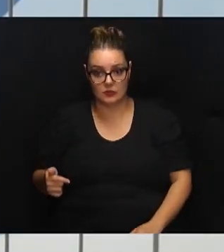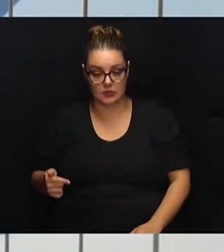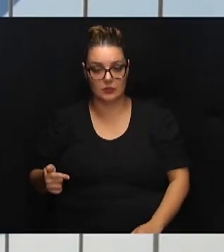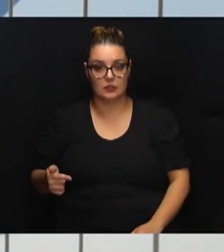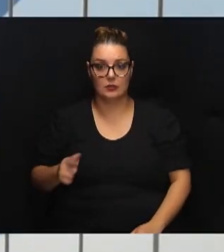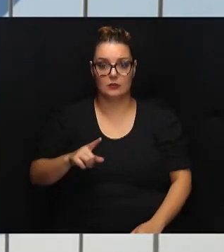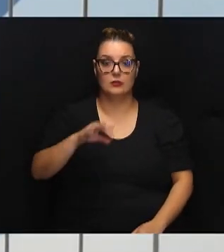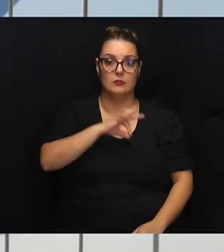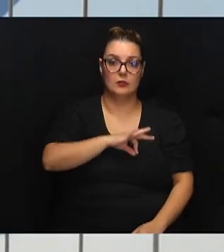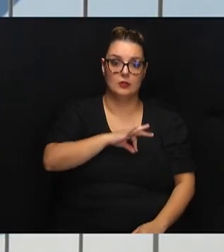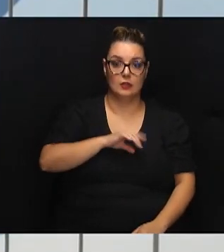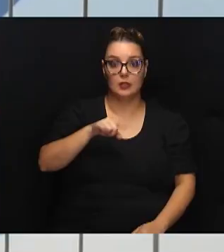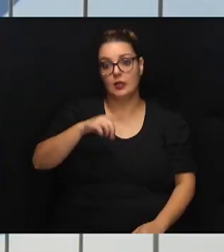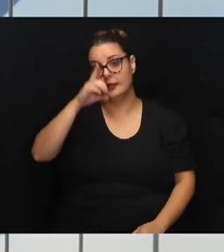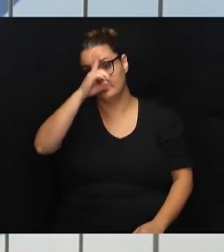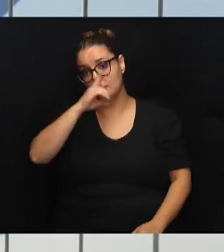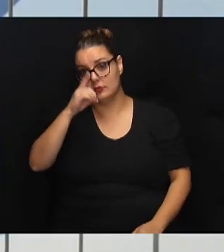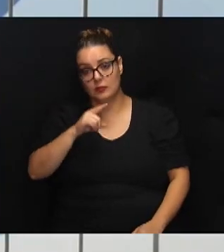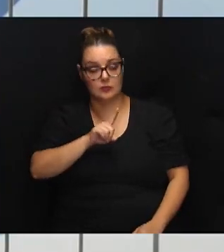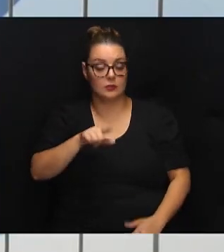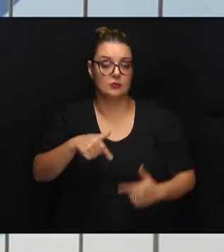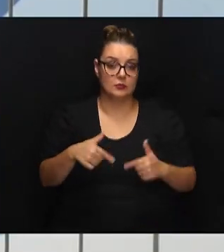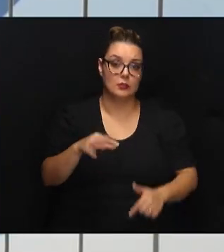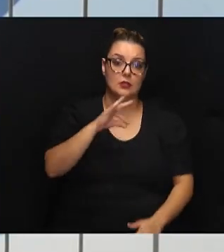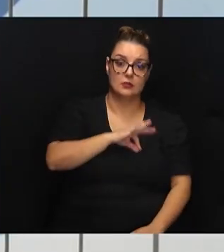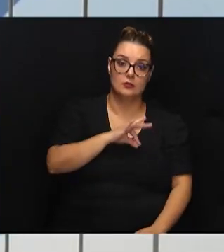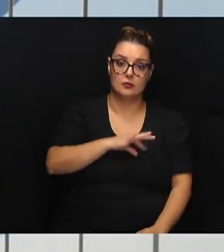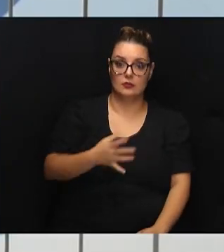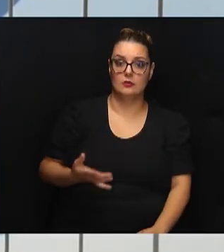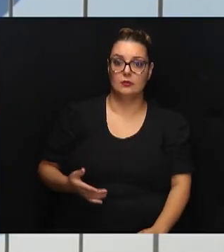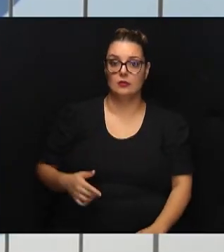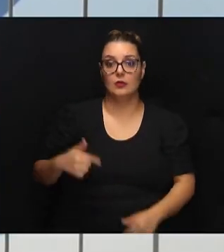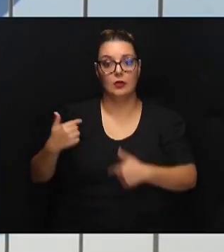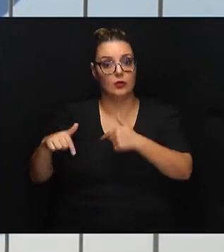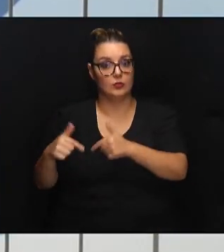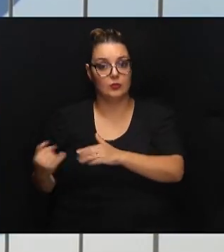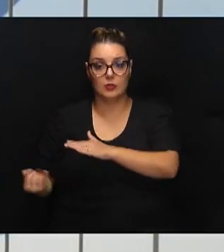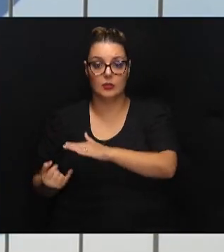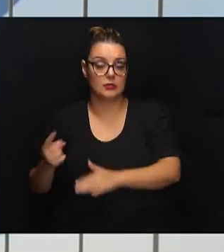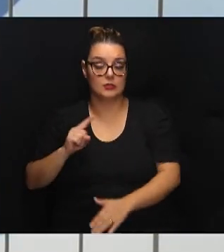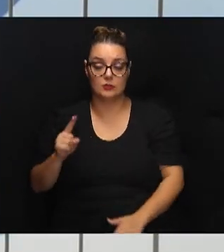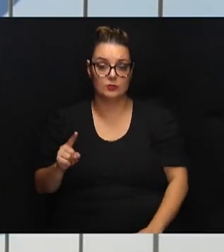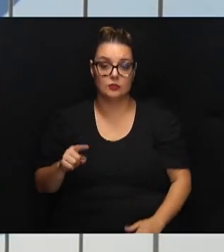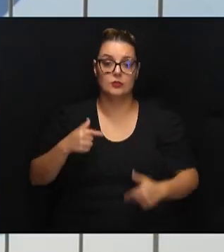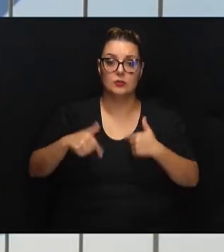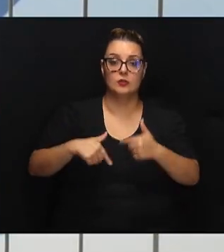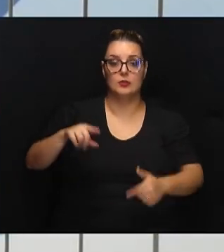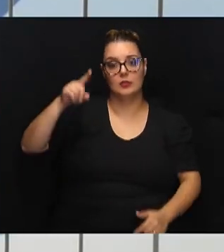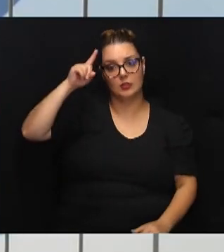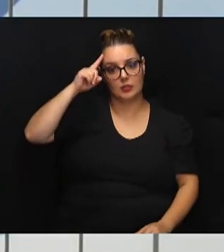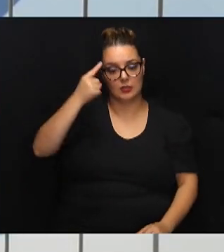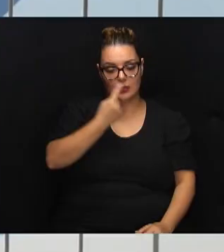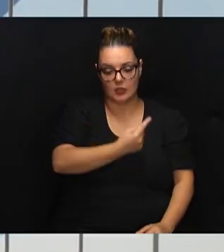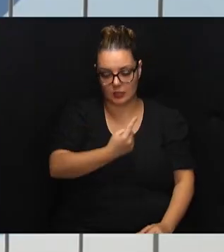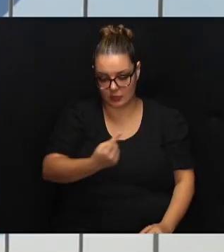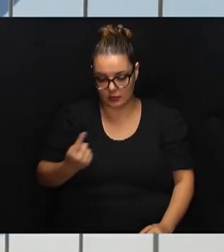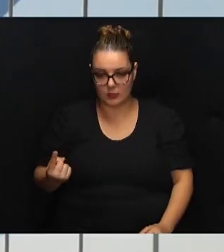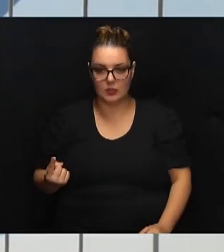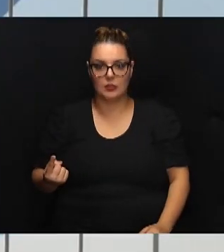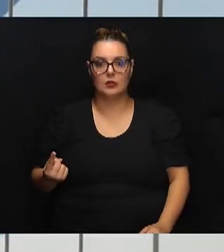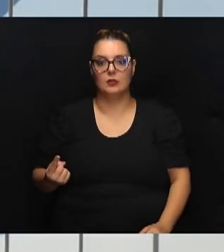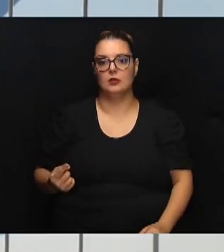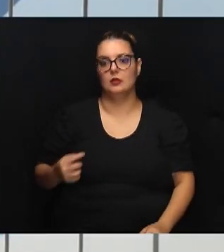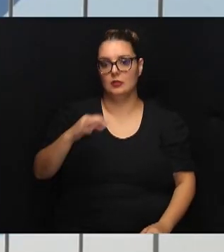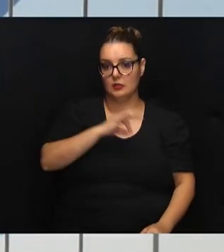a gente não trabalha, por exemplo, mas a gente recebe. O trabalhador informal, não. Ele trabalha por dia. Então, ele vai ali